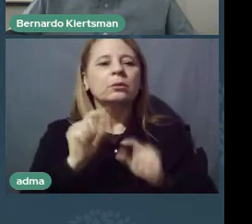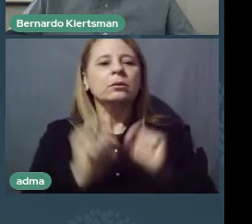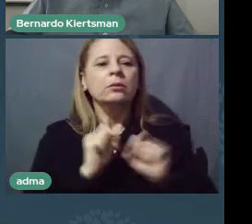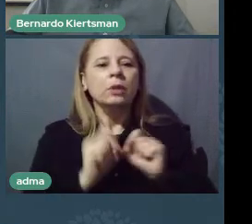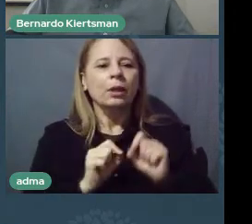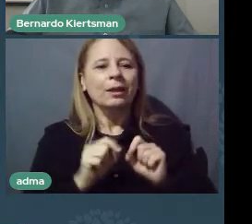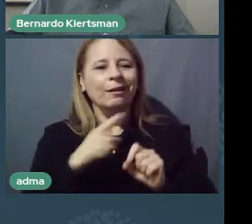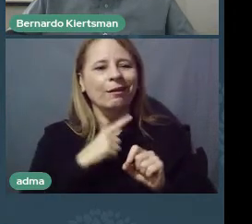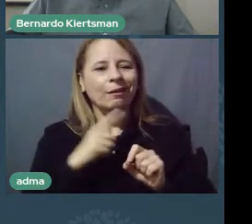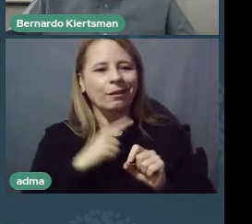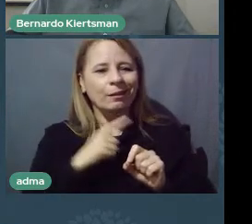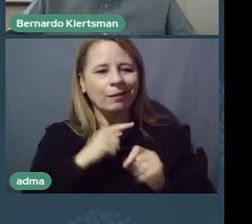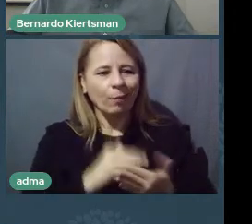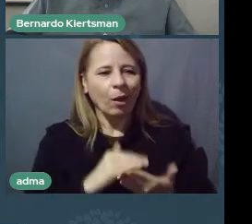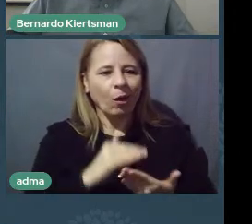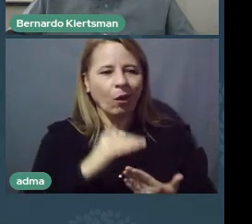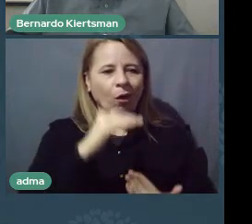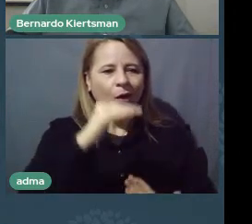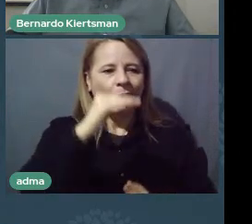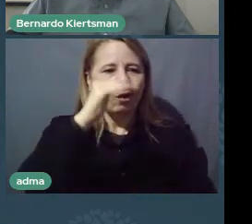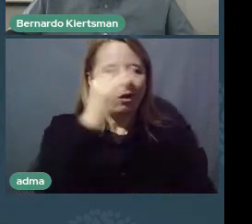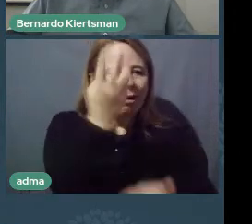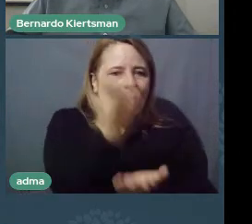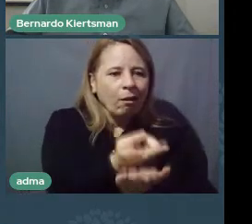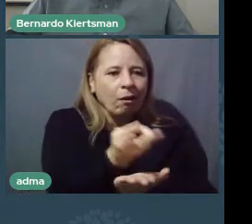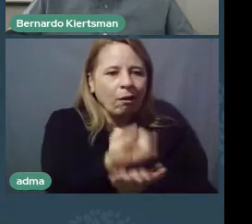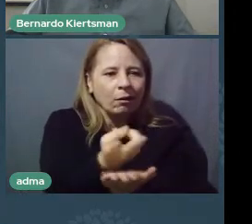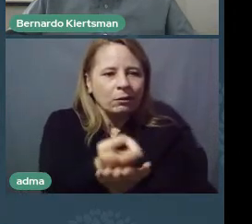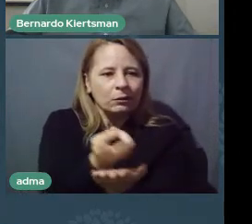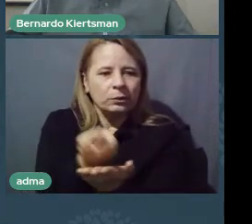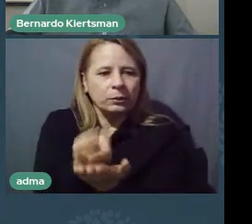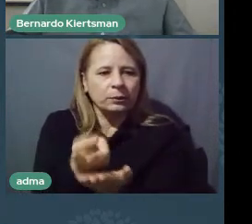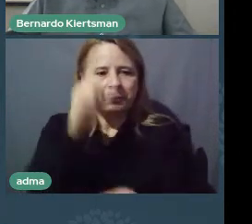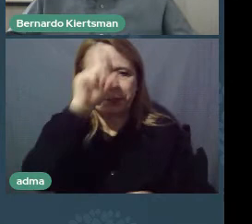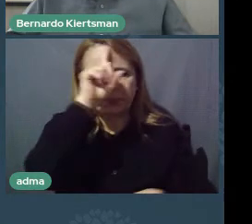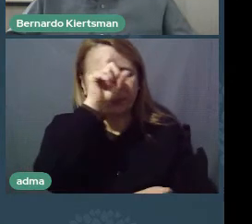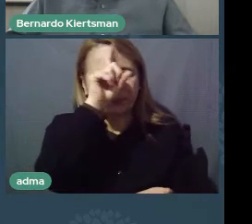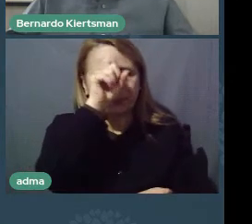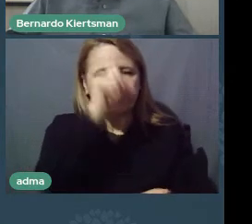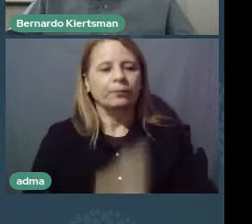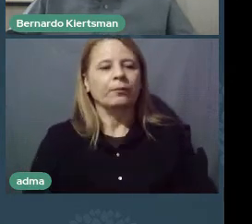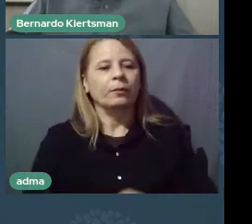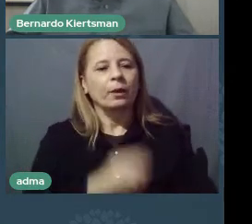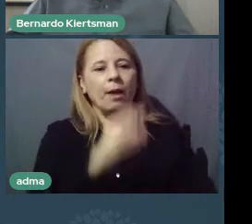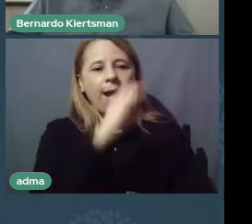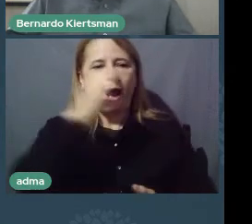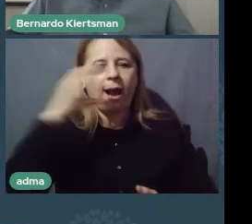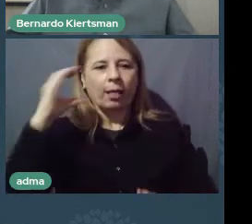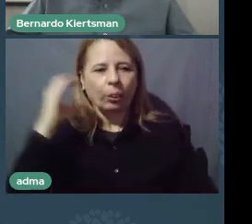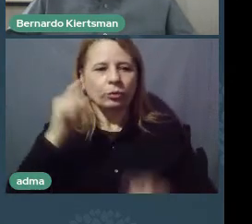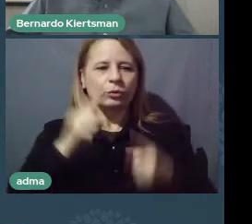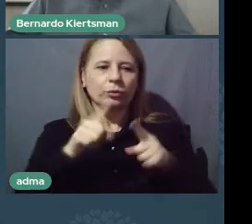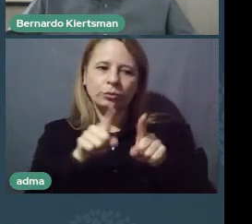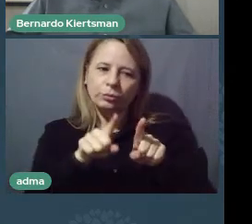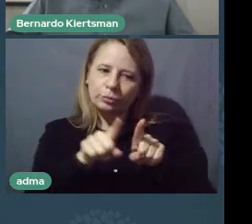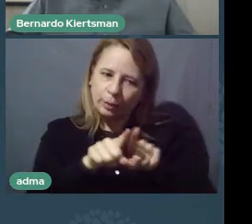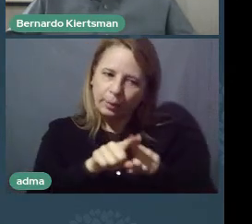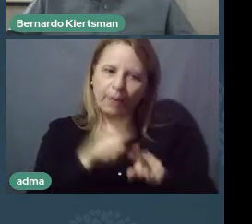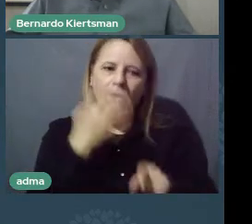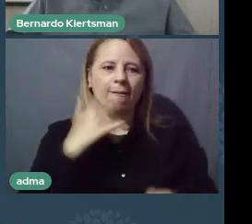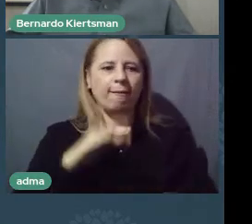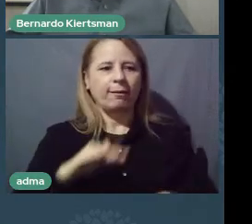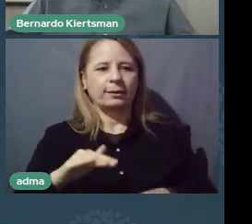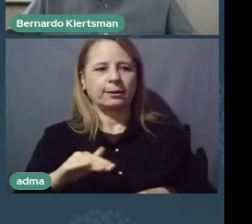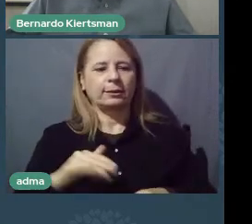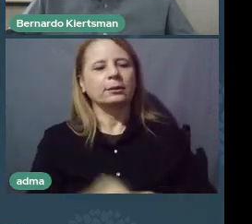maior quantidade também de internações hospitalares, tanto em adulto como criança. E quando você tem